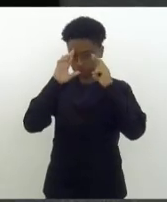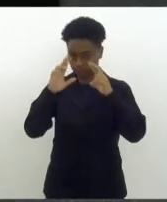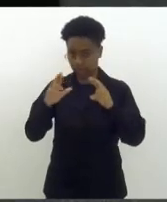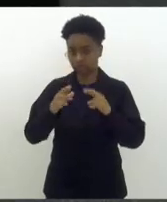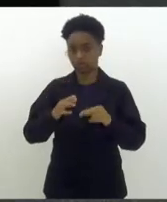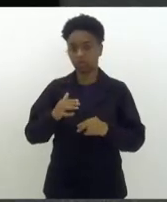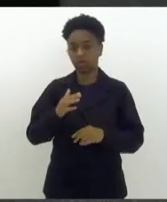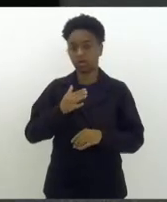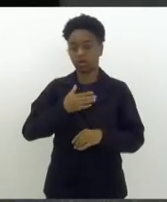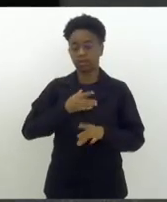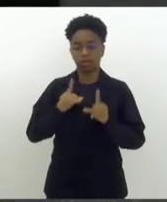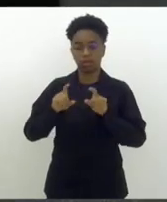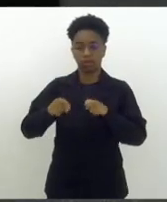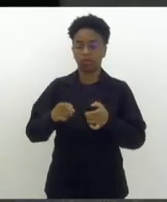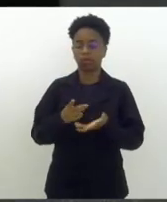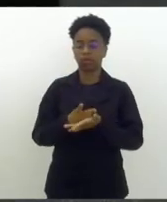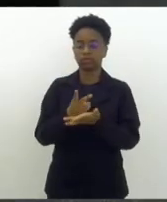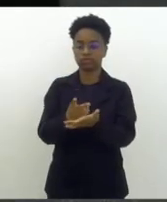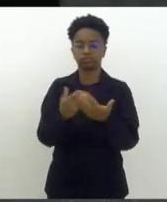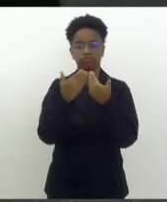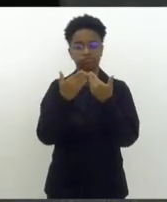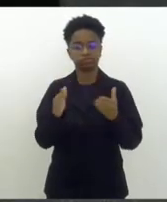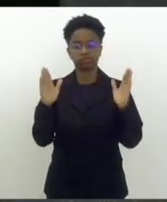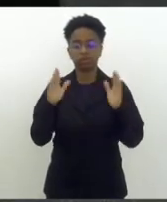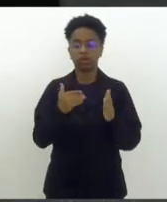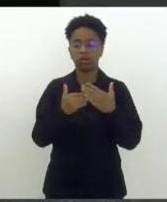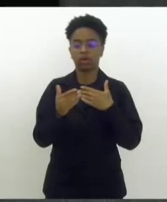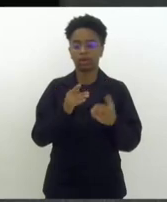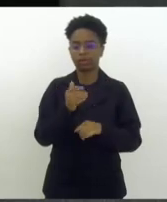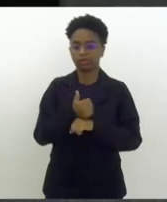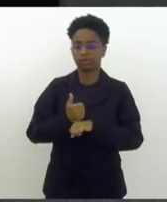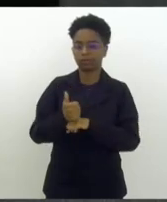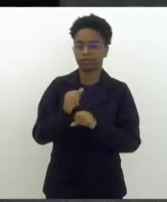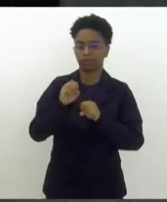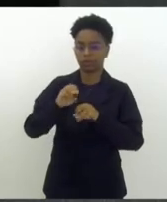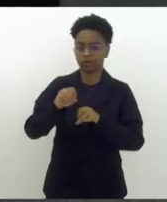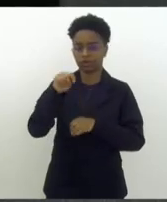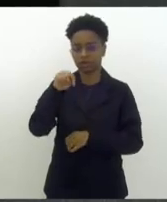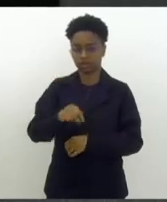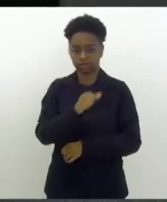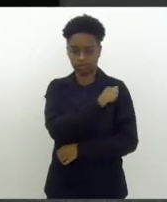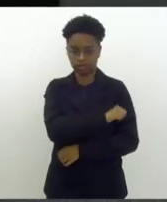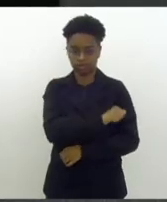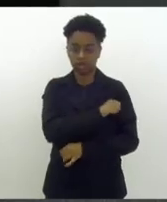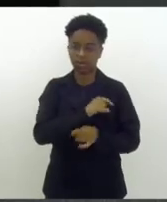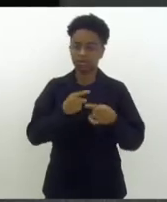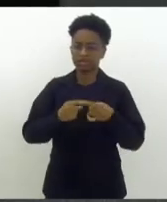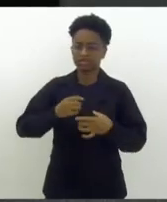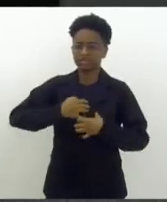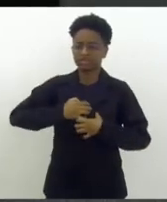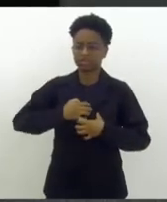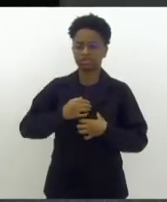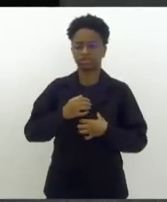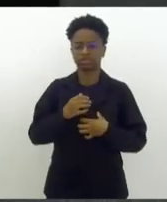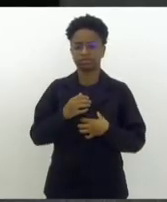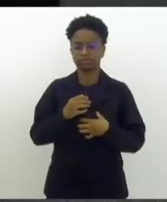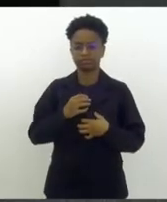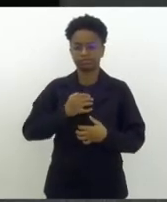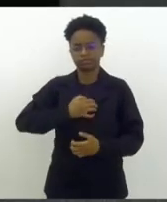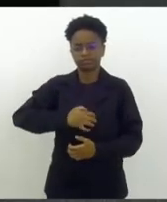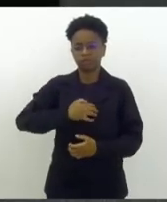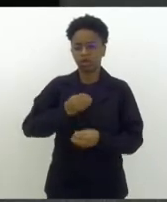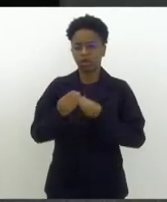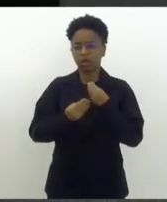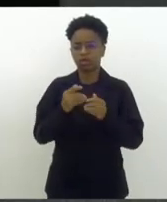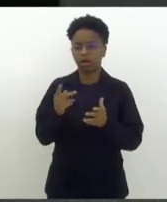mandato ele segue de portas abertas a todos os profissionais de Educação do nosso estado que estão indignados como a forma como tem sido